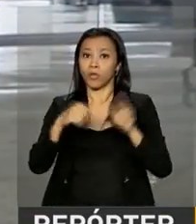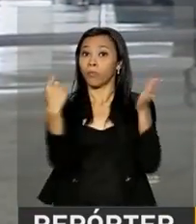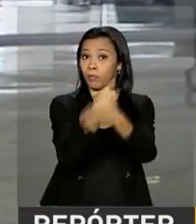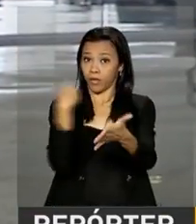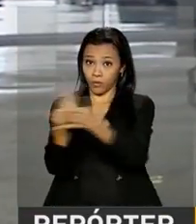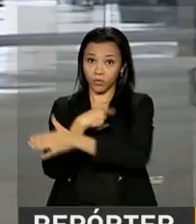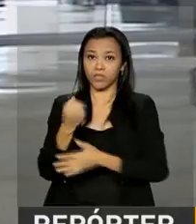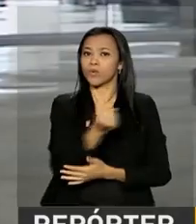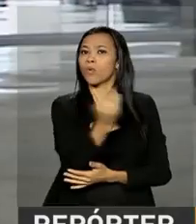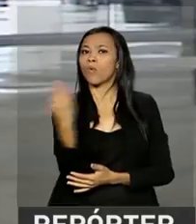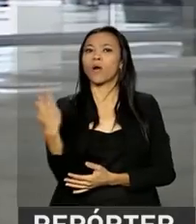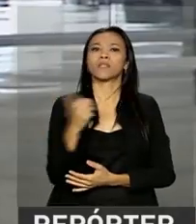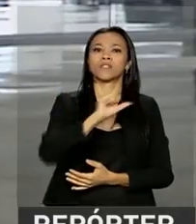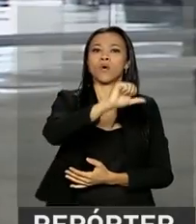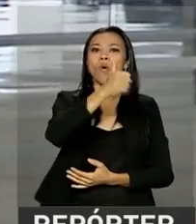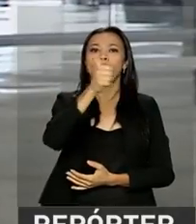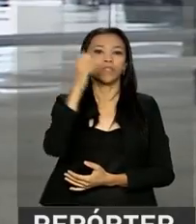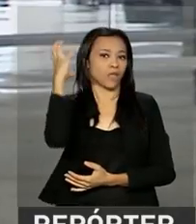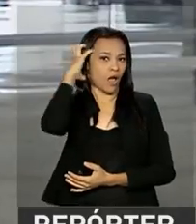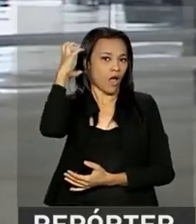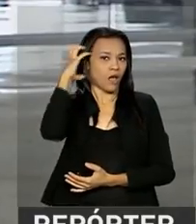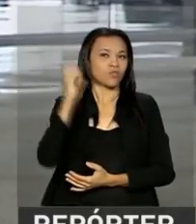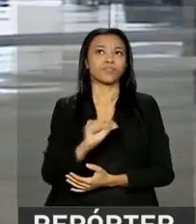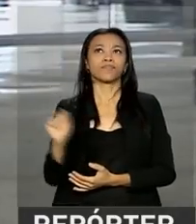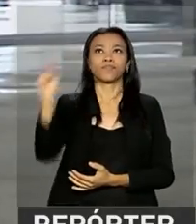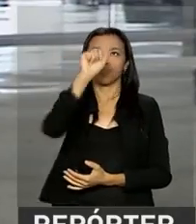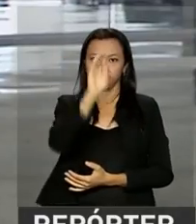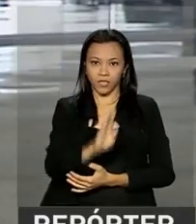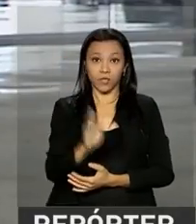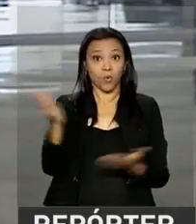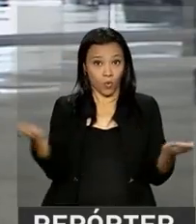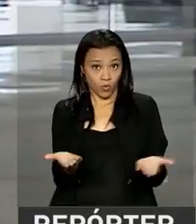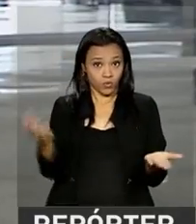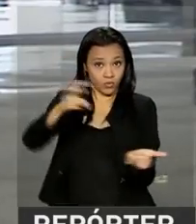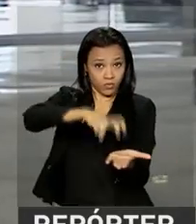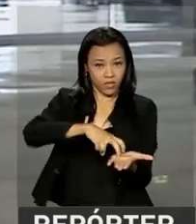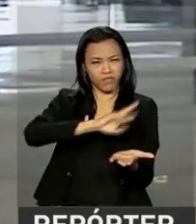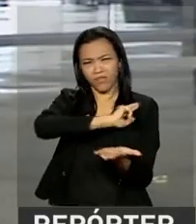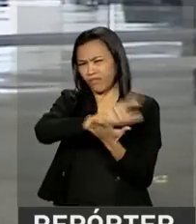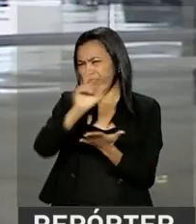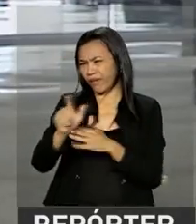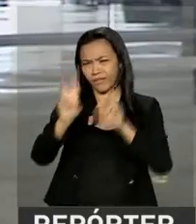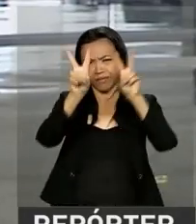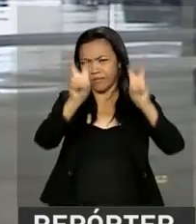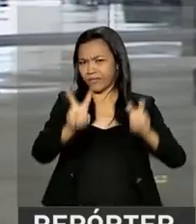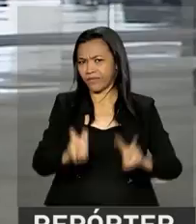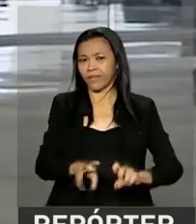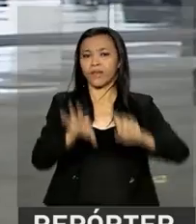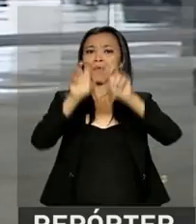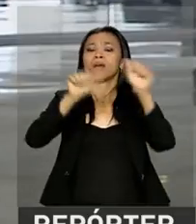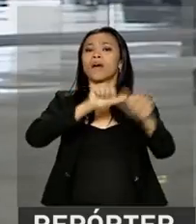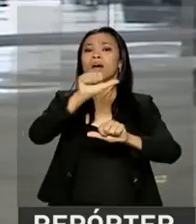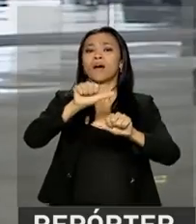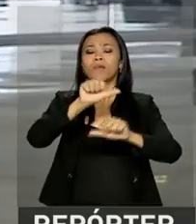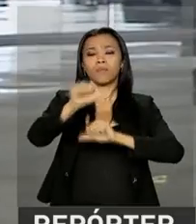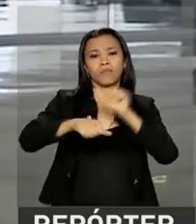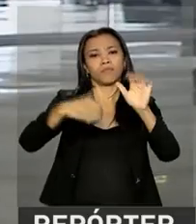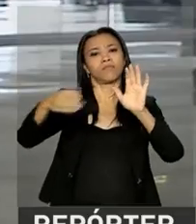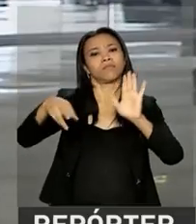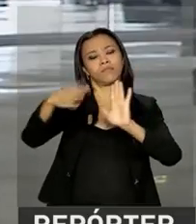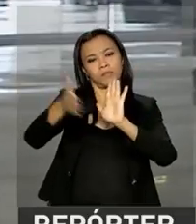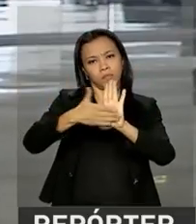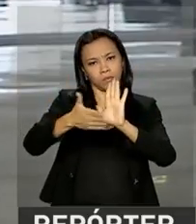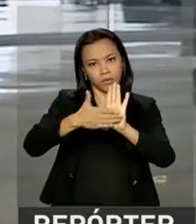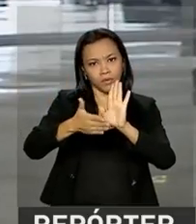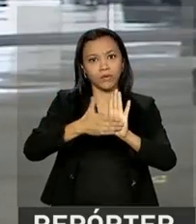rádios que estiveram aqui no Palácio do Planalto nesta manhã foram vários assuntos entre eles As Reformas implementadas pelo governo